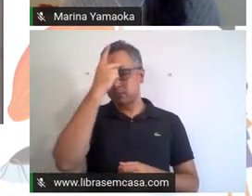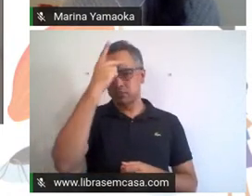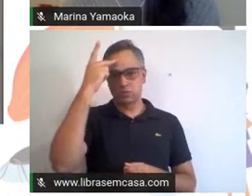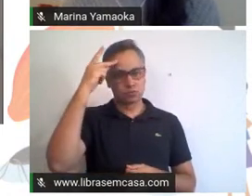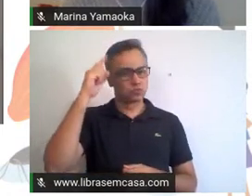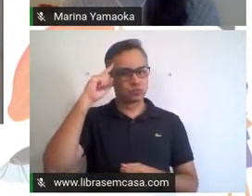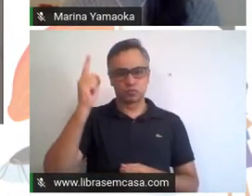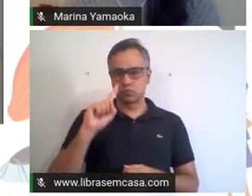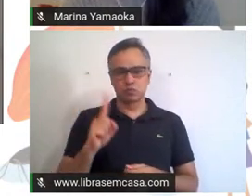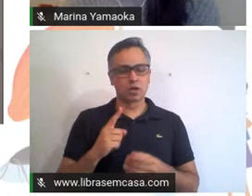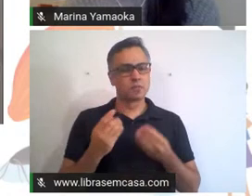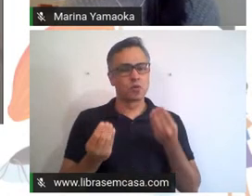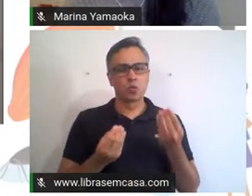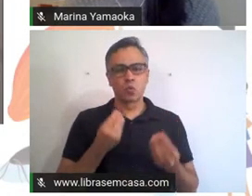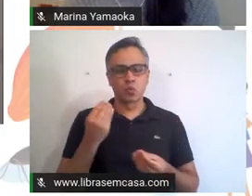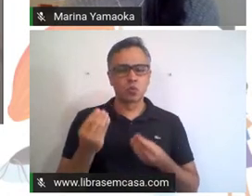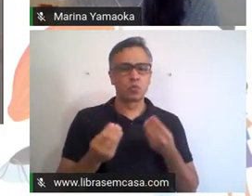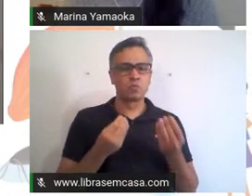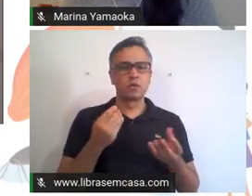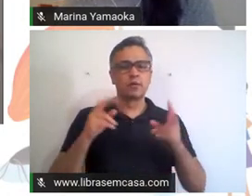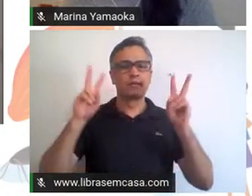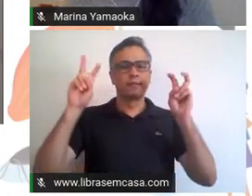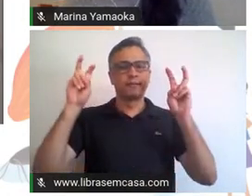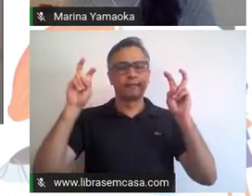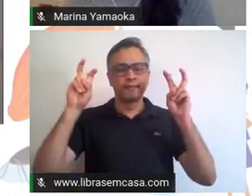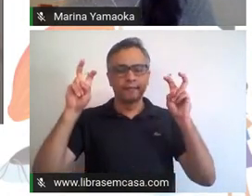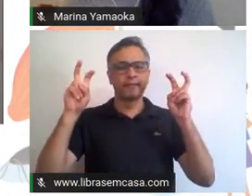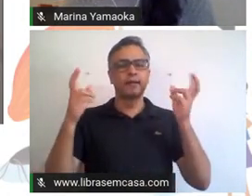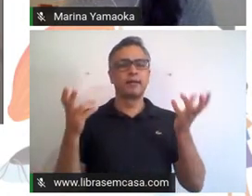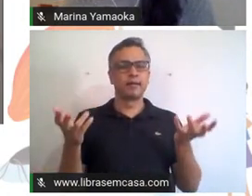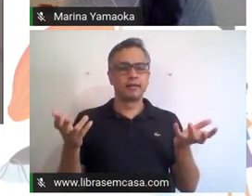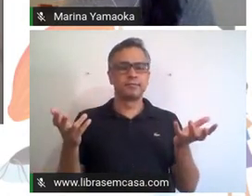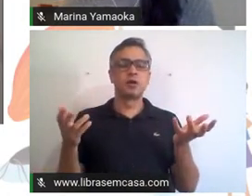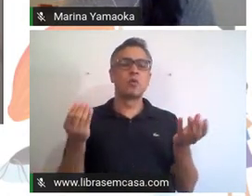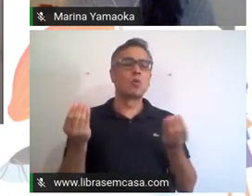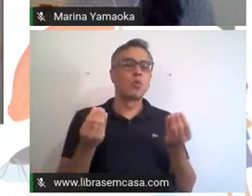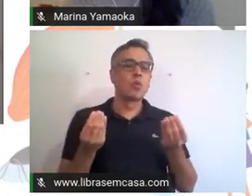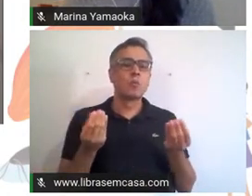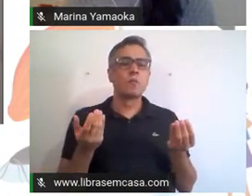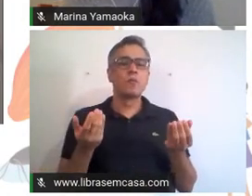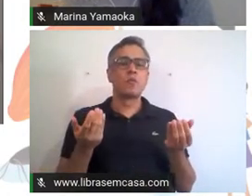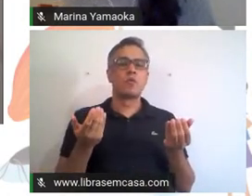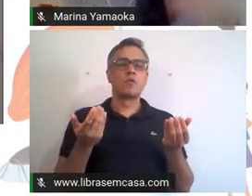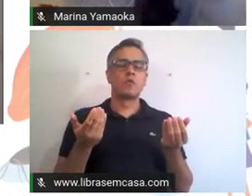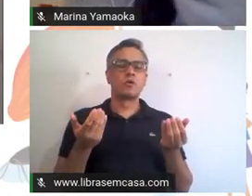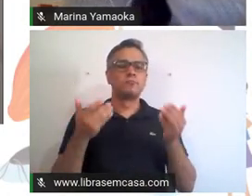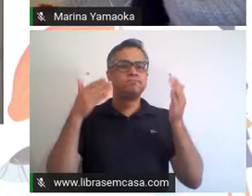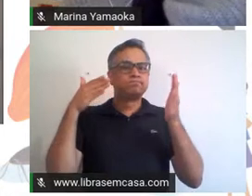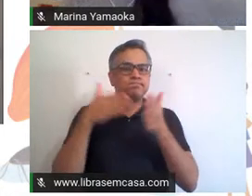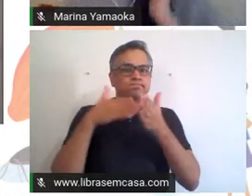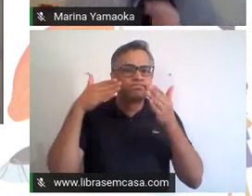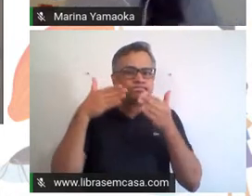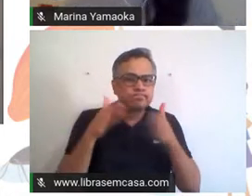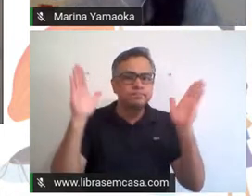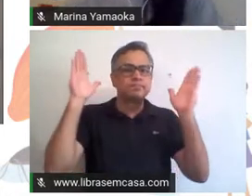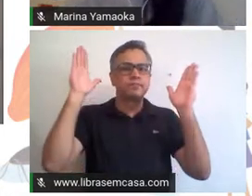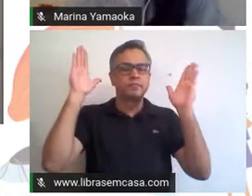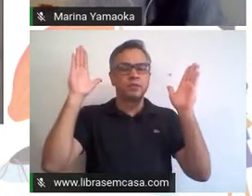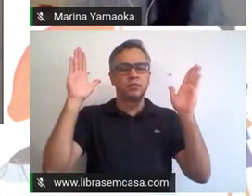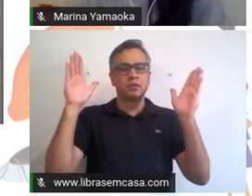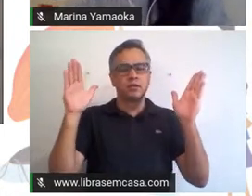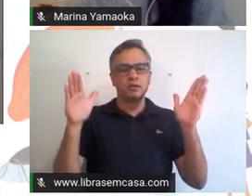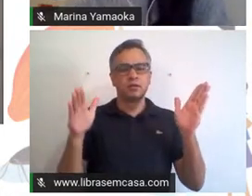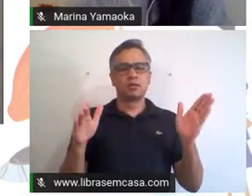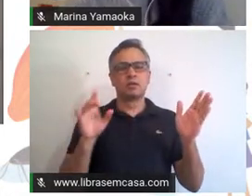cómo involucrarse en estos temas y cómo hacer para poder romper con esta